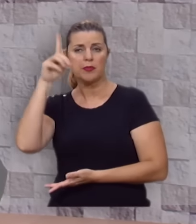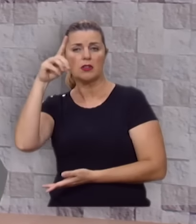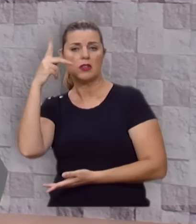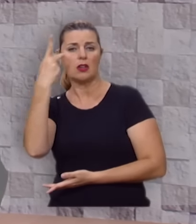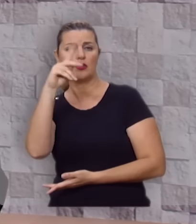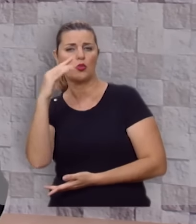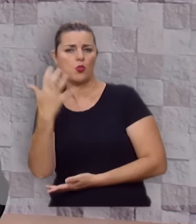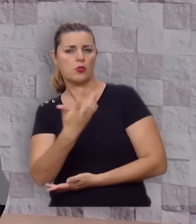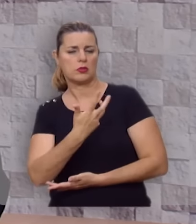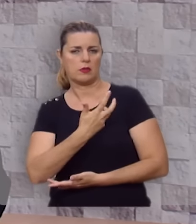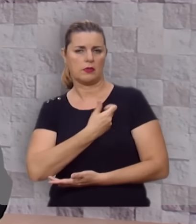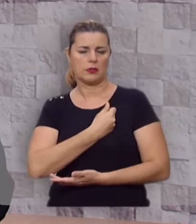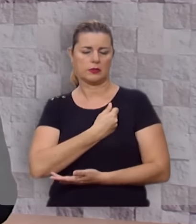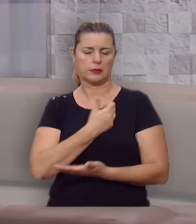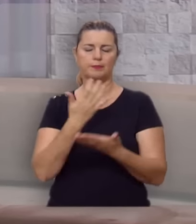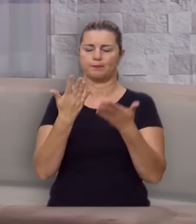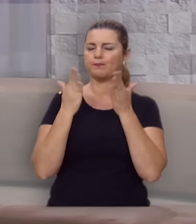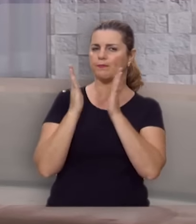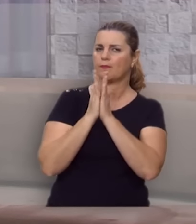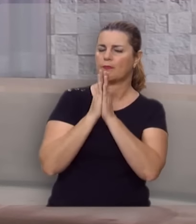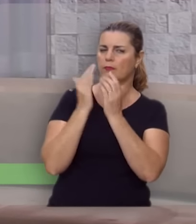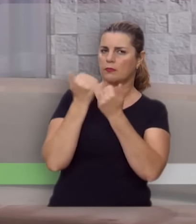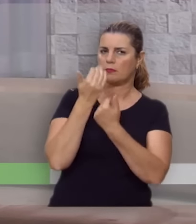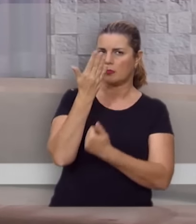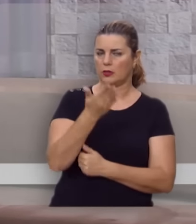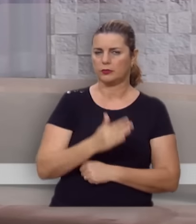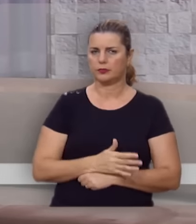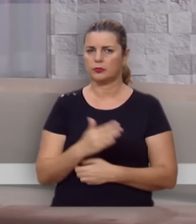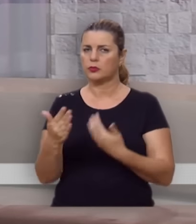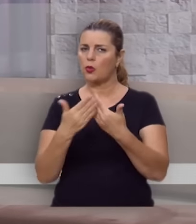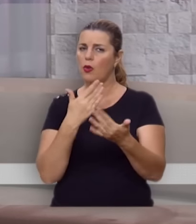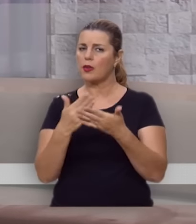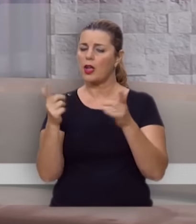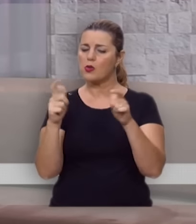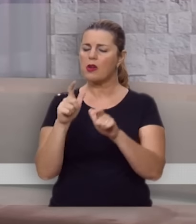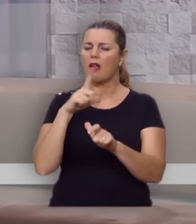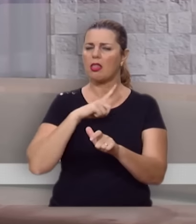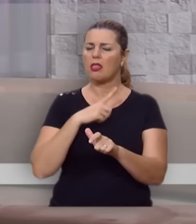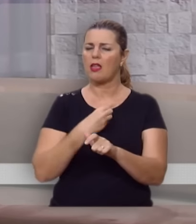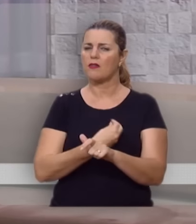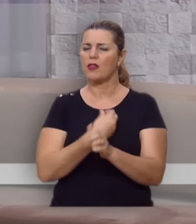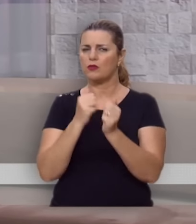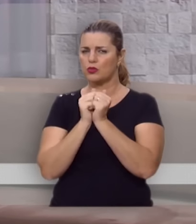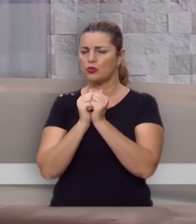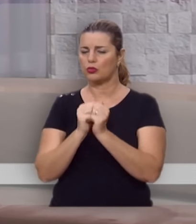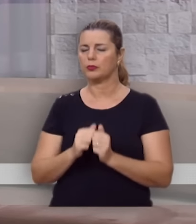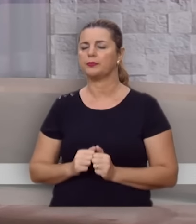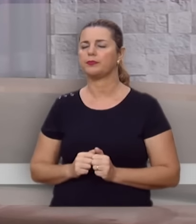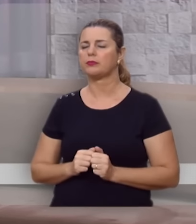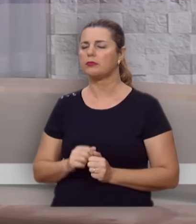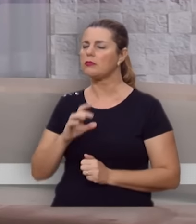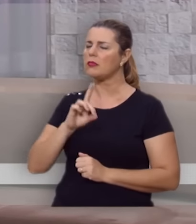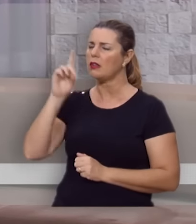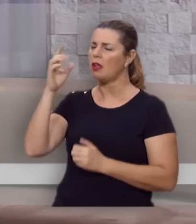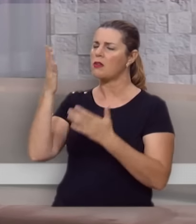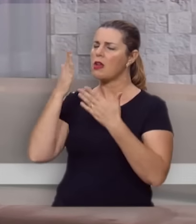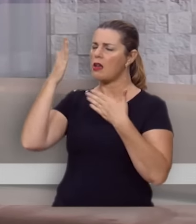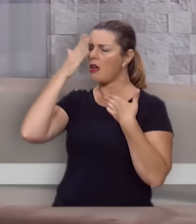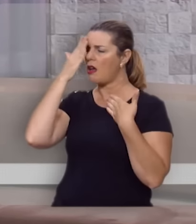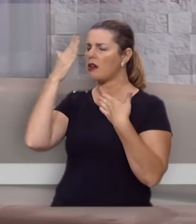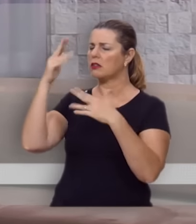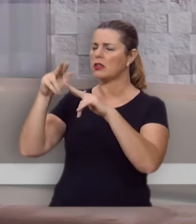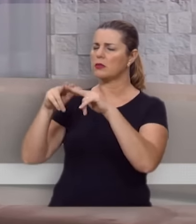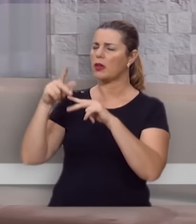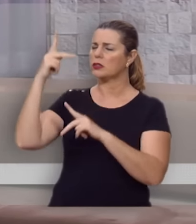sua salvação. Eu quero orar com você. Onde você está, por favor, ore comigo. Deus, eu quero